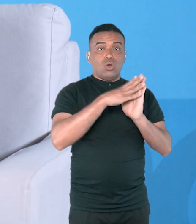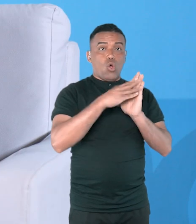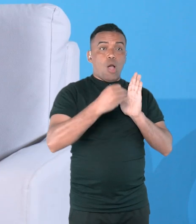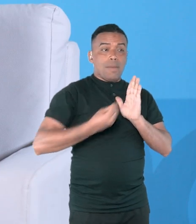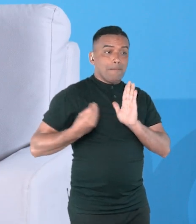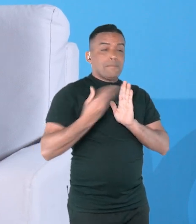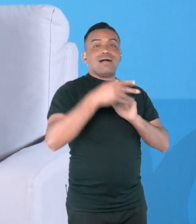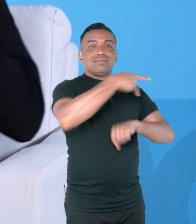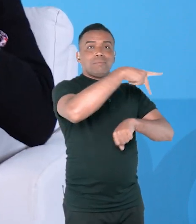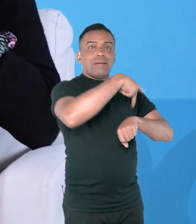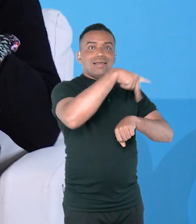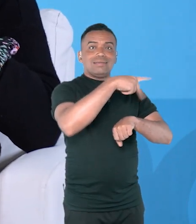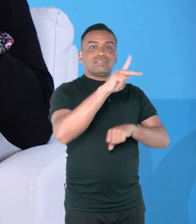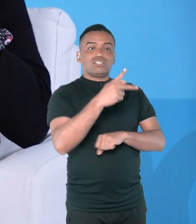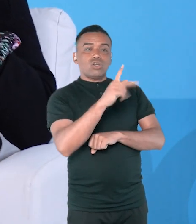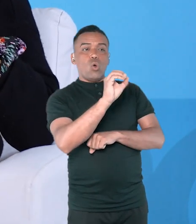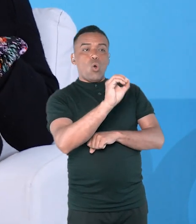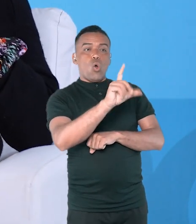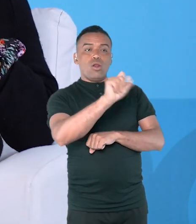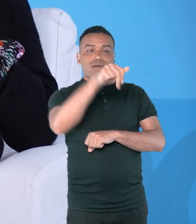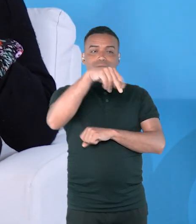para Holanda, onde ela é